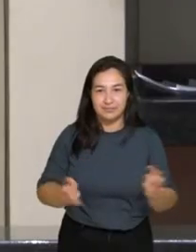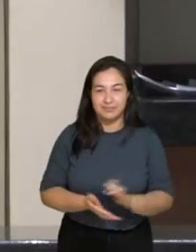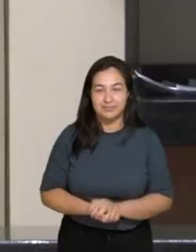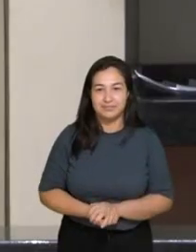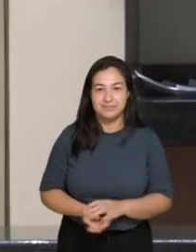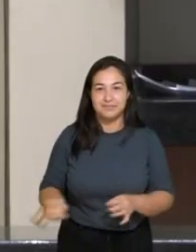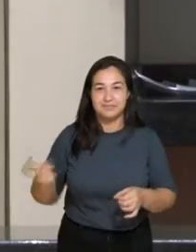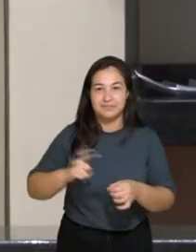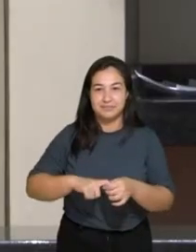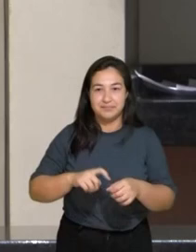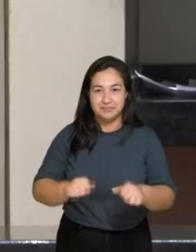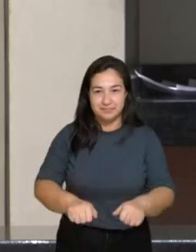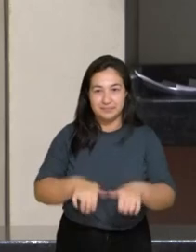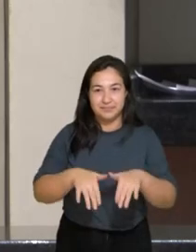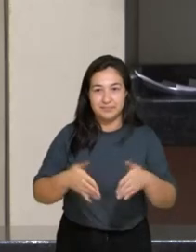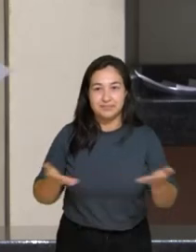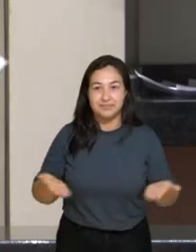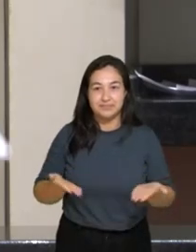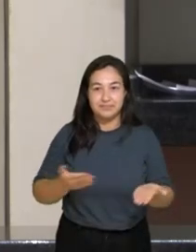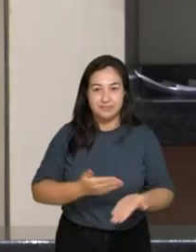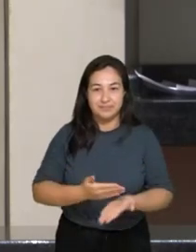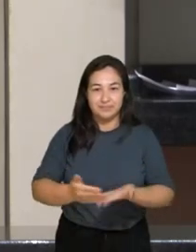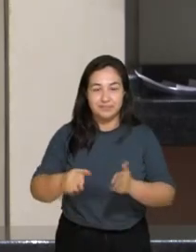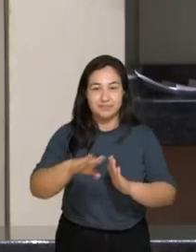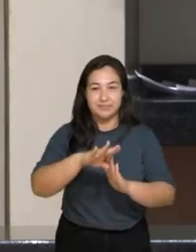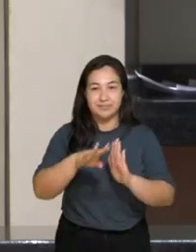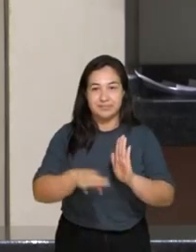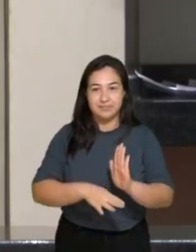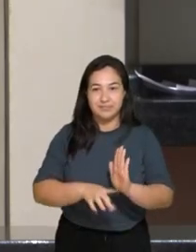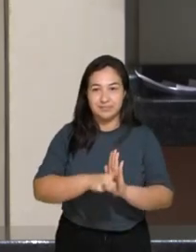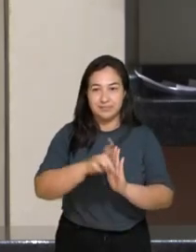Reaberta a sessão, passamos à ordem do dia.